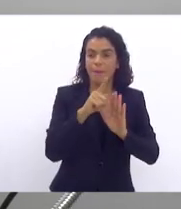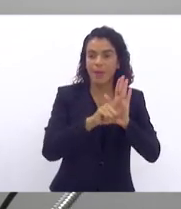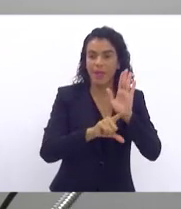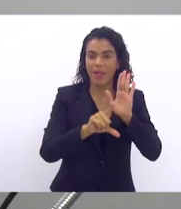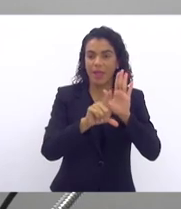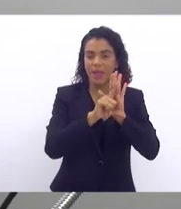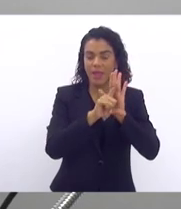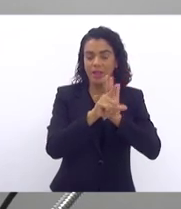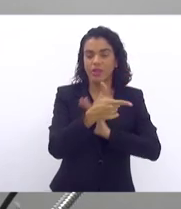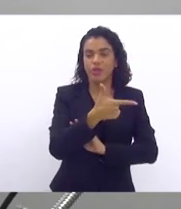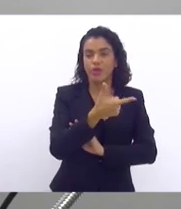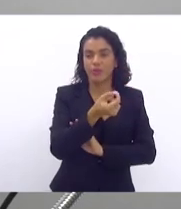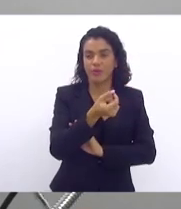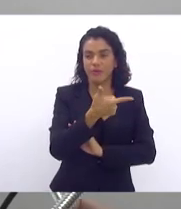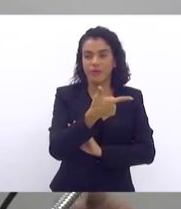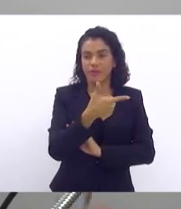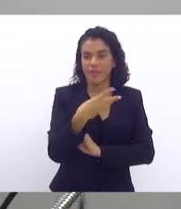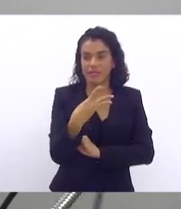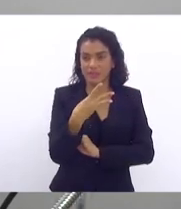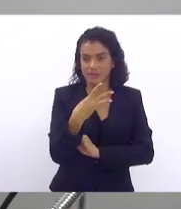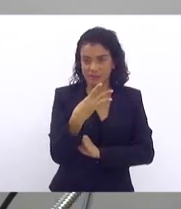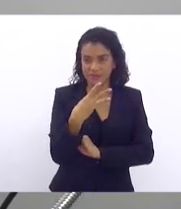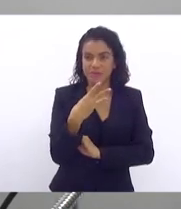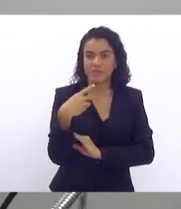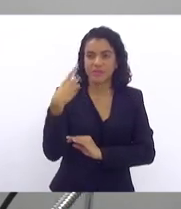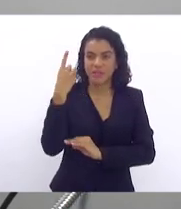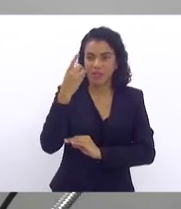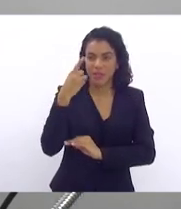902/2023. Do deputado Vinícius Cozzolino.